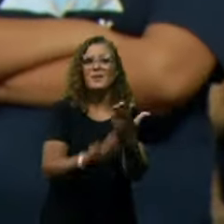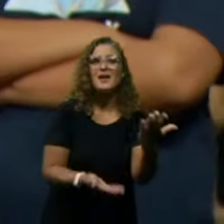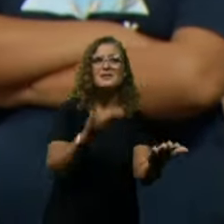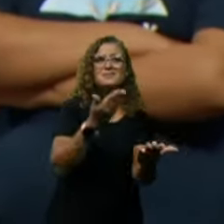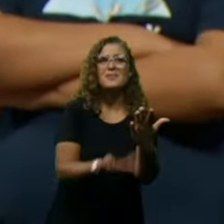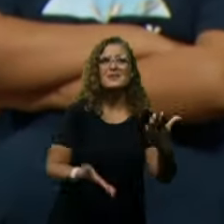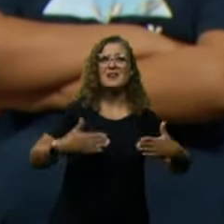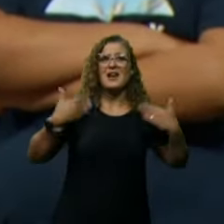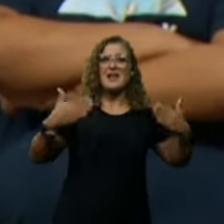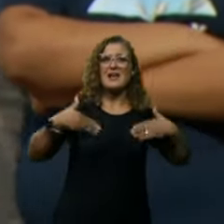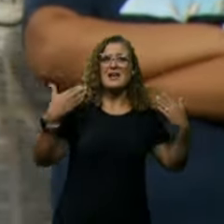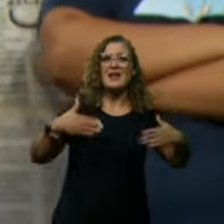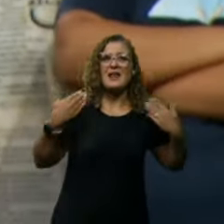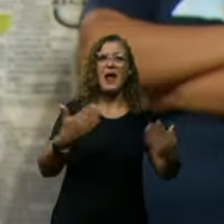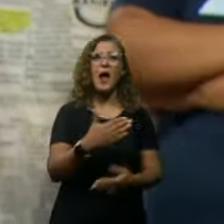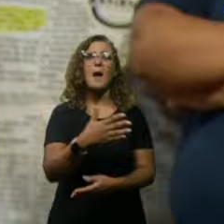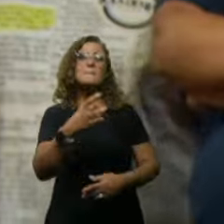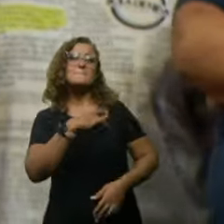morte